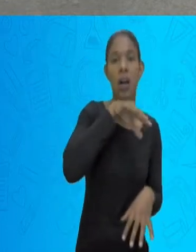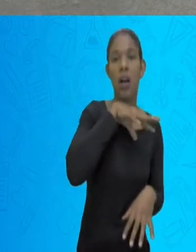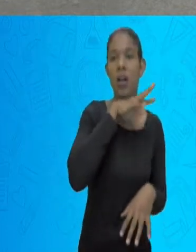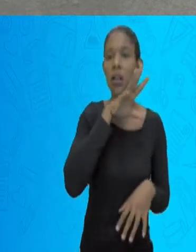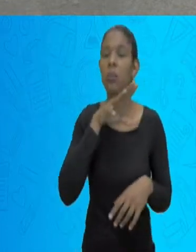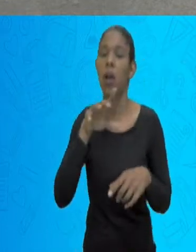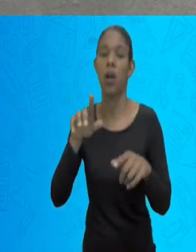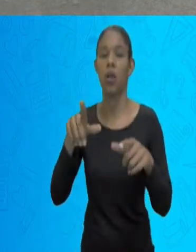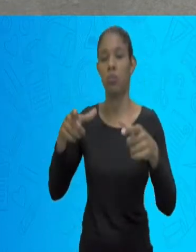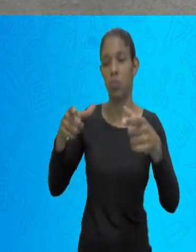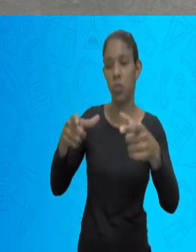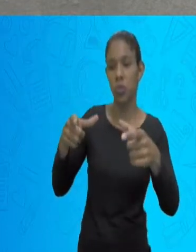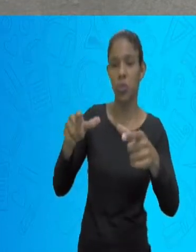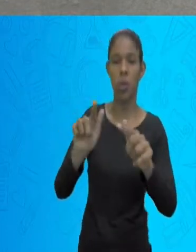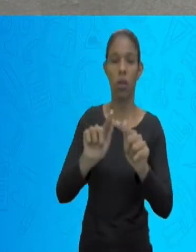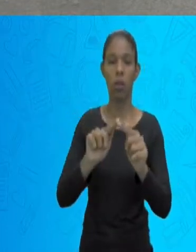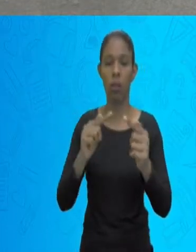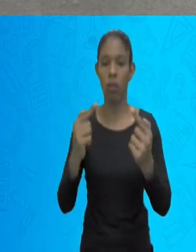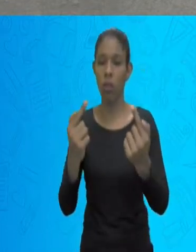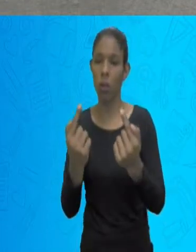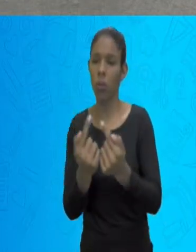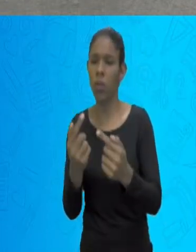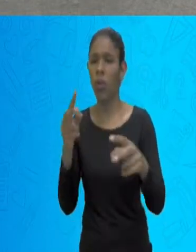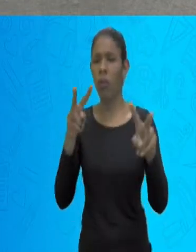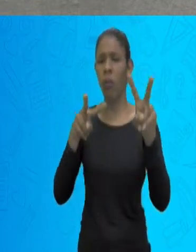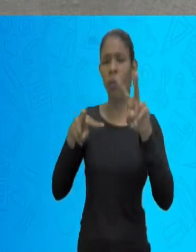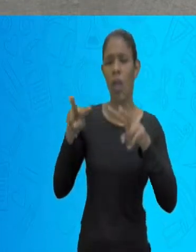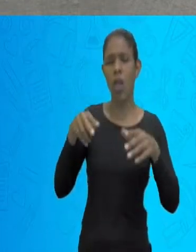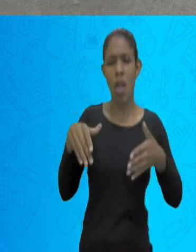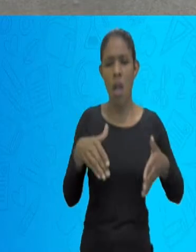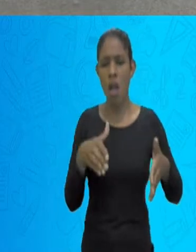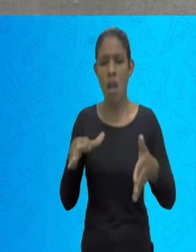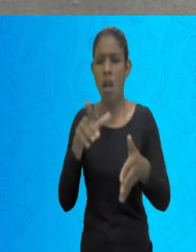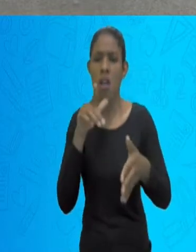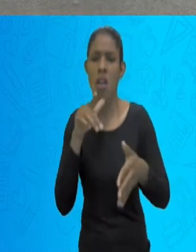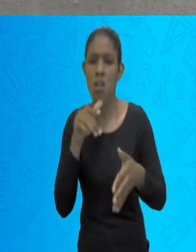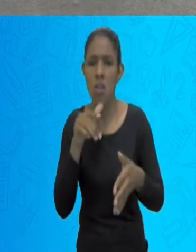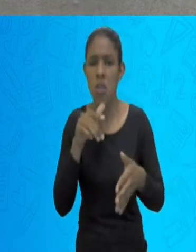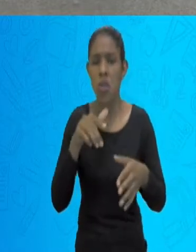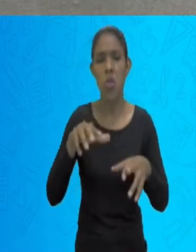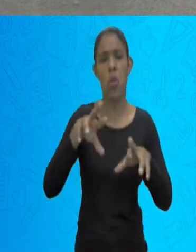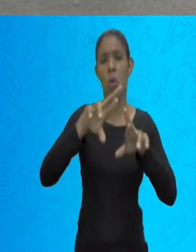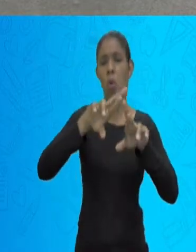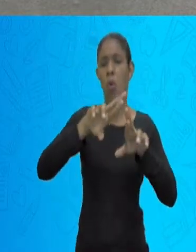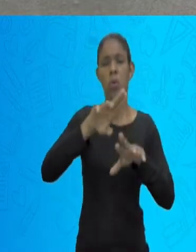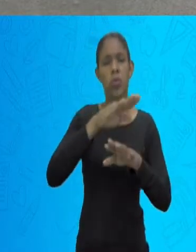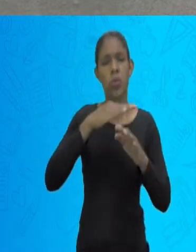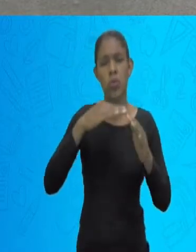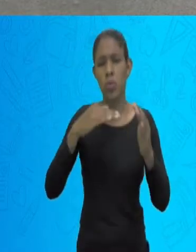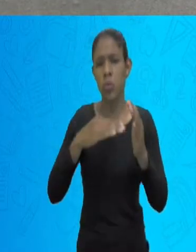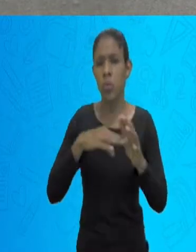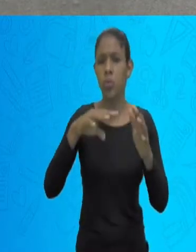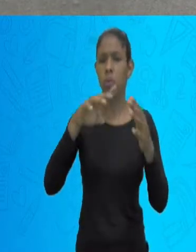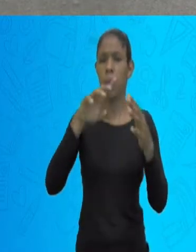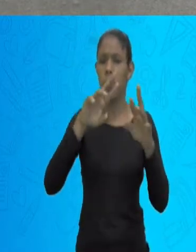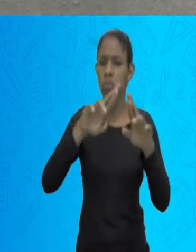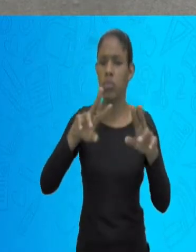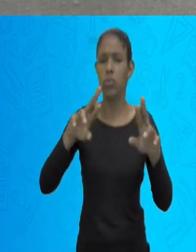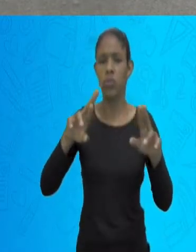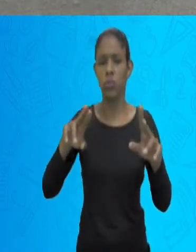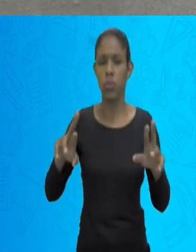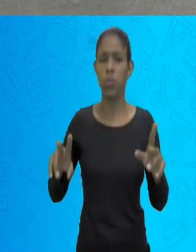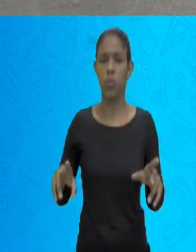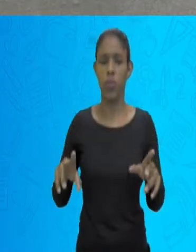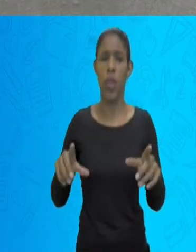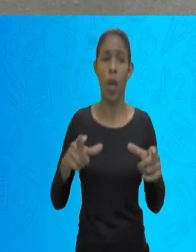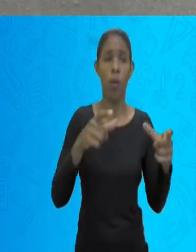que está aparecendo naquele determinado lugar. E as paisagens mudam de um lugar para outro. Por